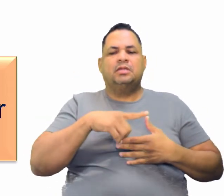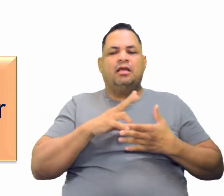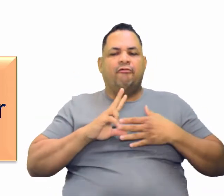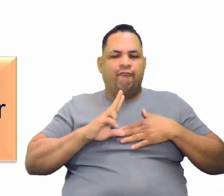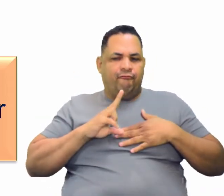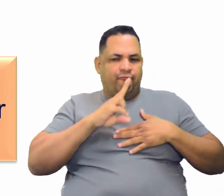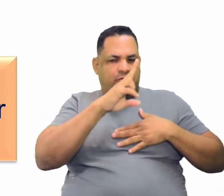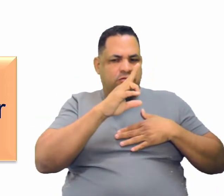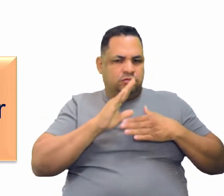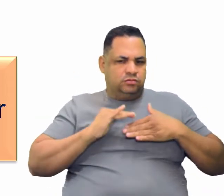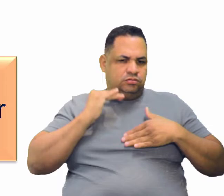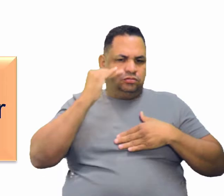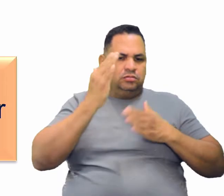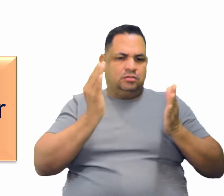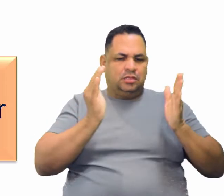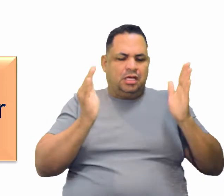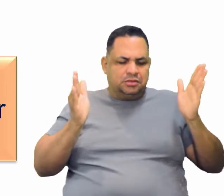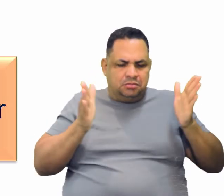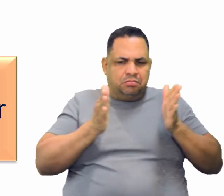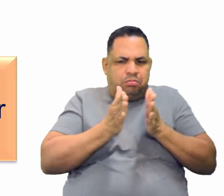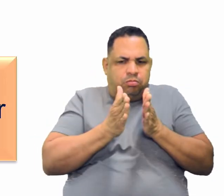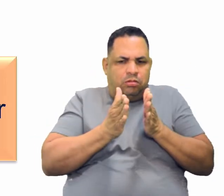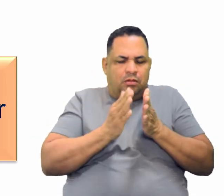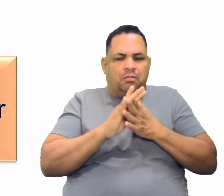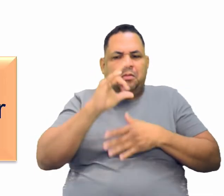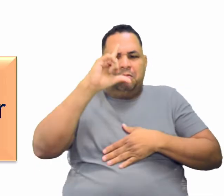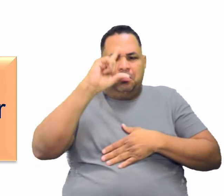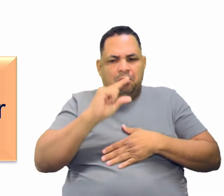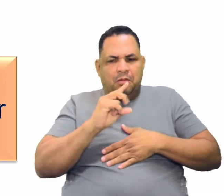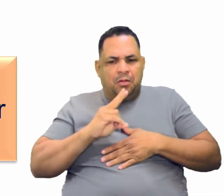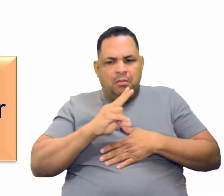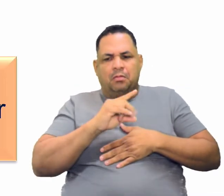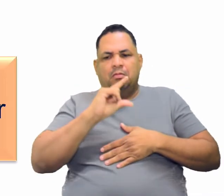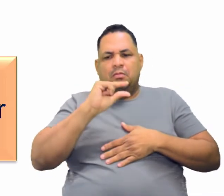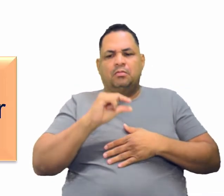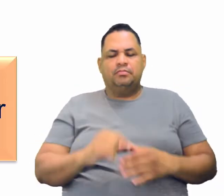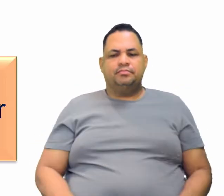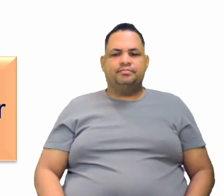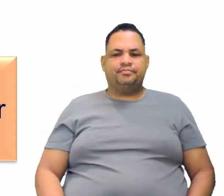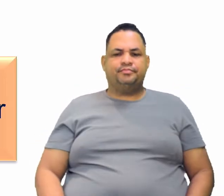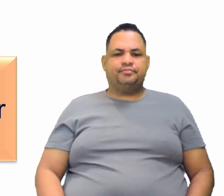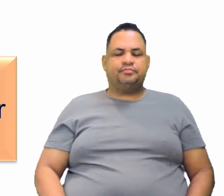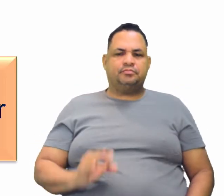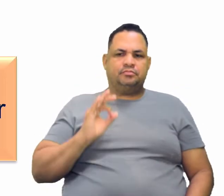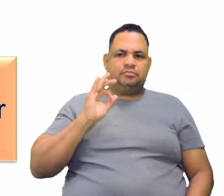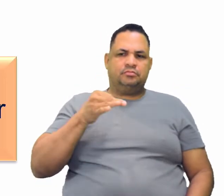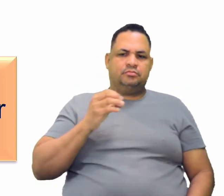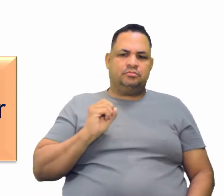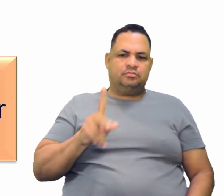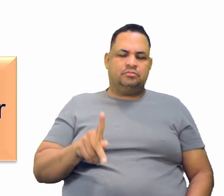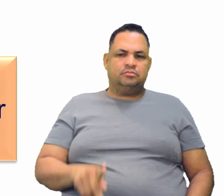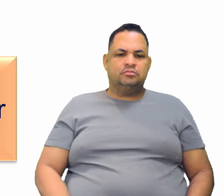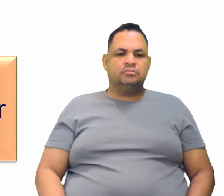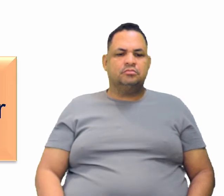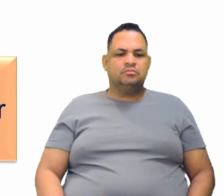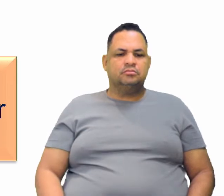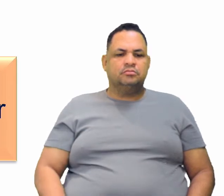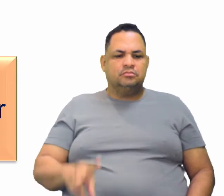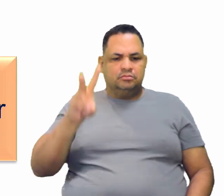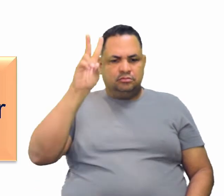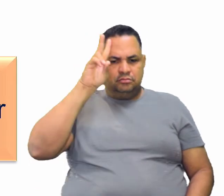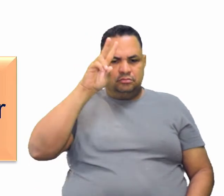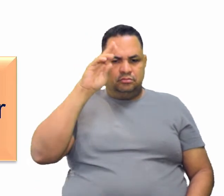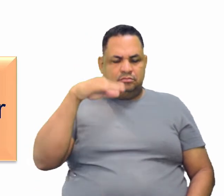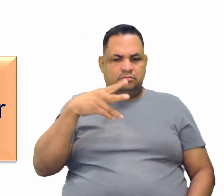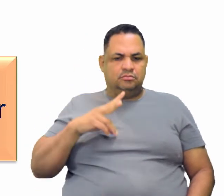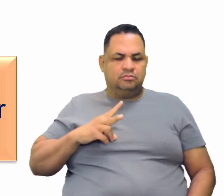força grande. Uma caixinha menor, tu já pode aplicar uma forcinha menor, Tá certo? Ok? Bom, lembrando,